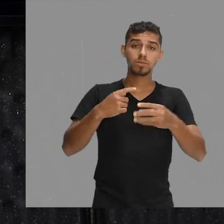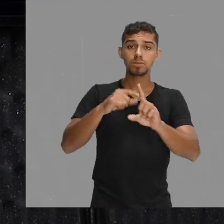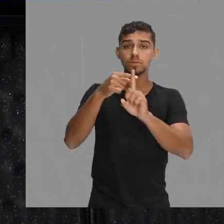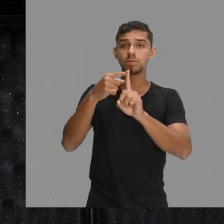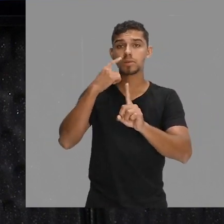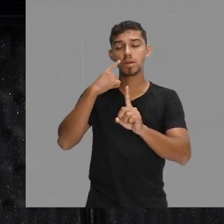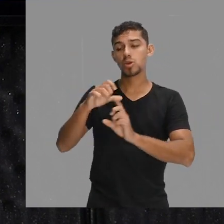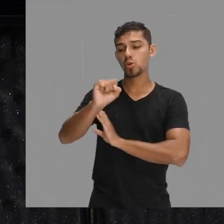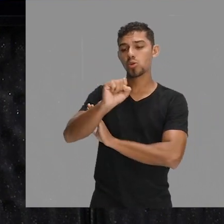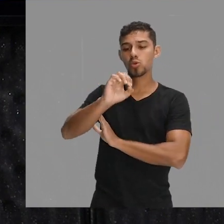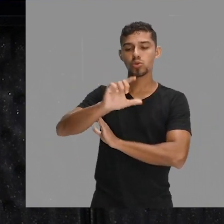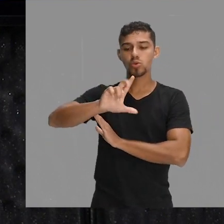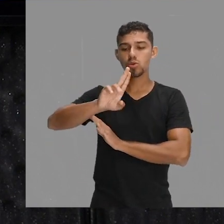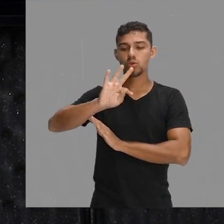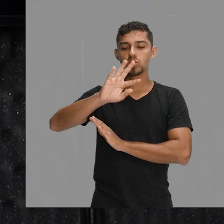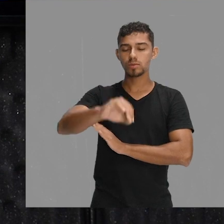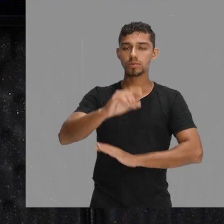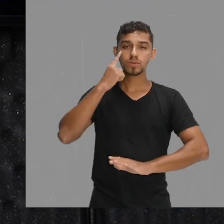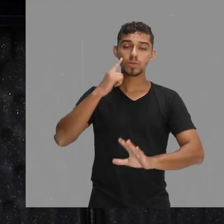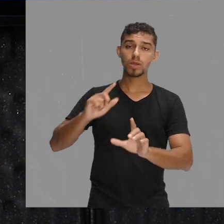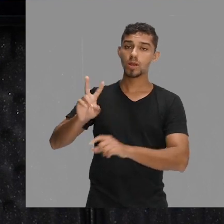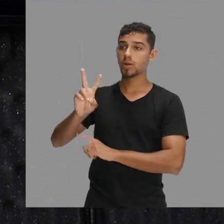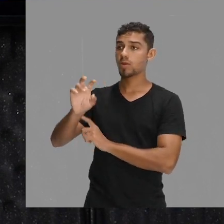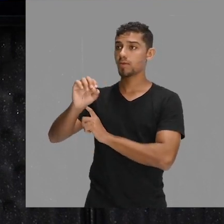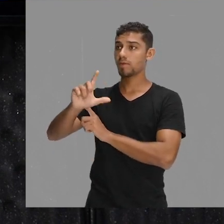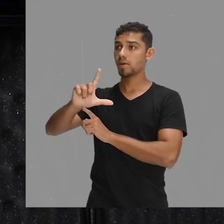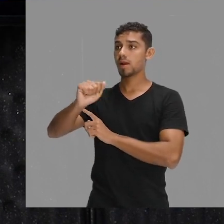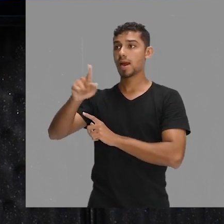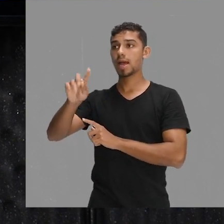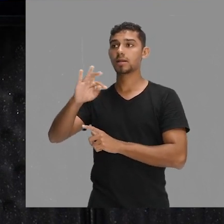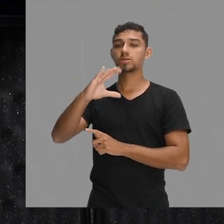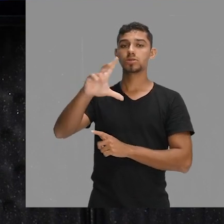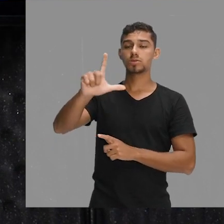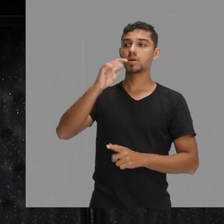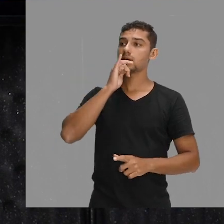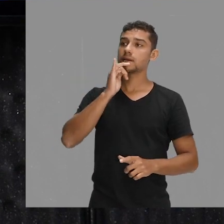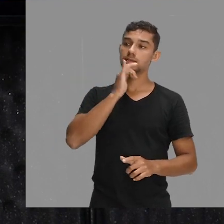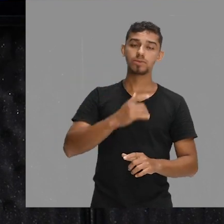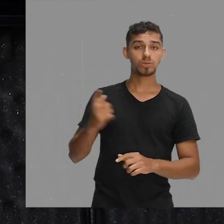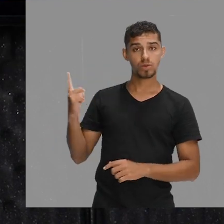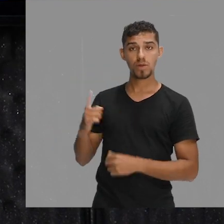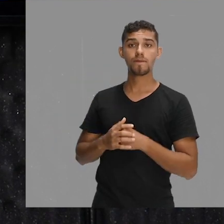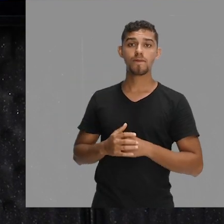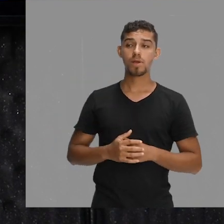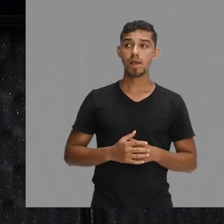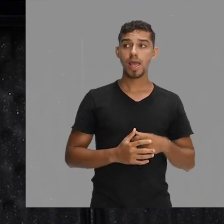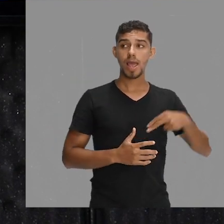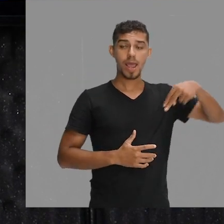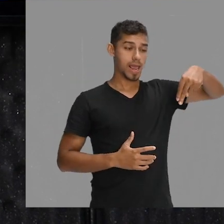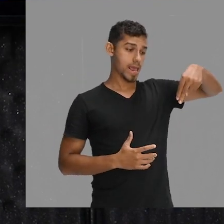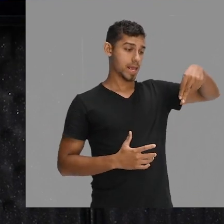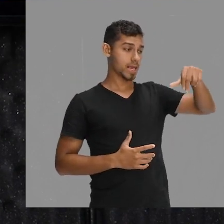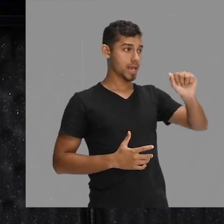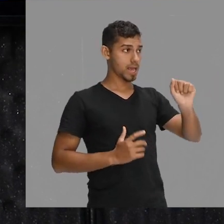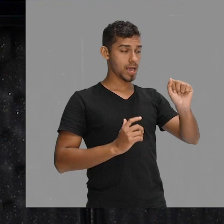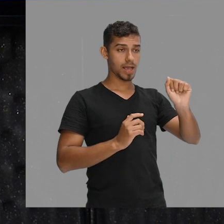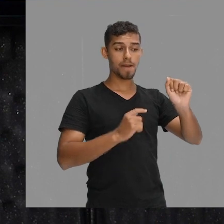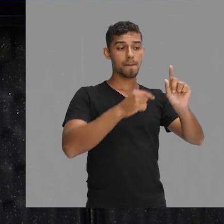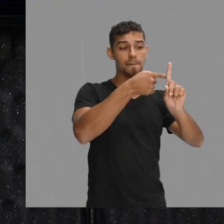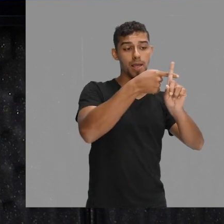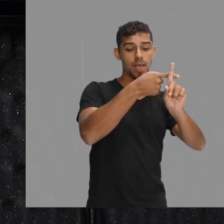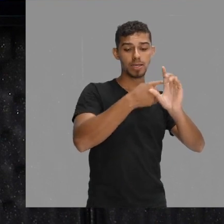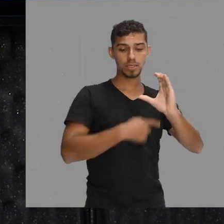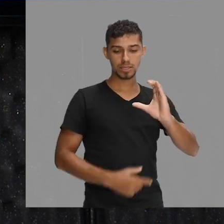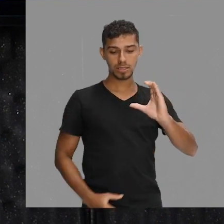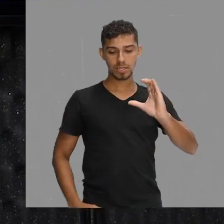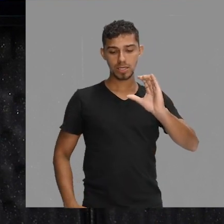um soluto não volátil, aqui eu coloquei como exemplo o NaCl, o sal de cozinha. O que